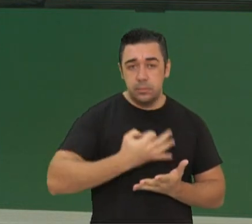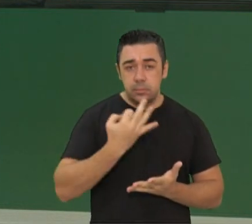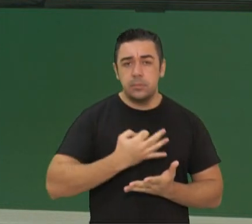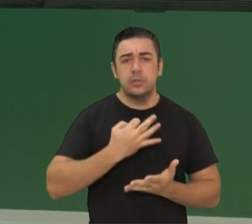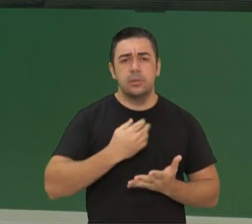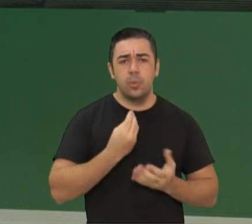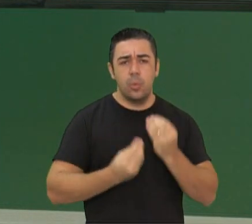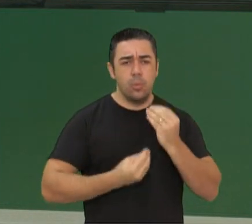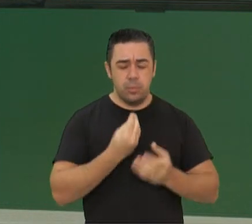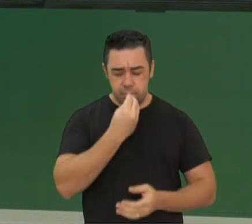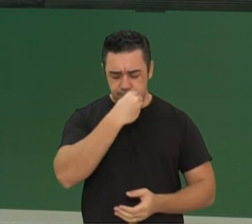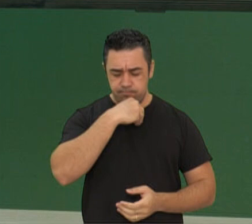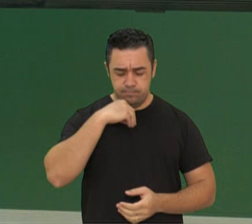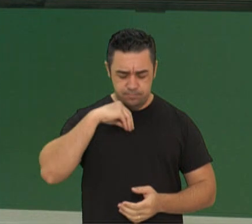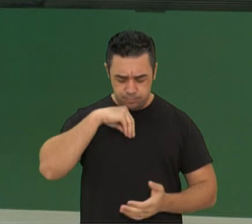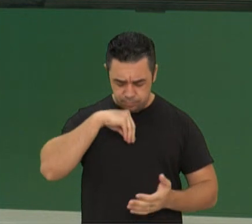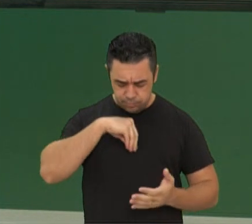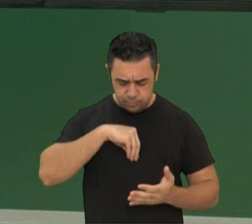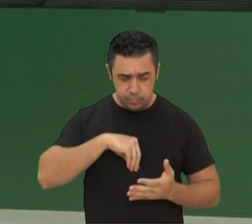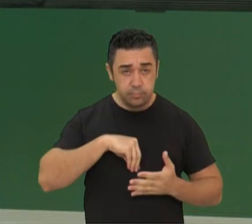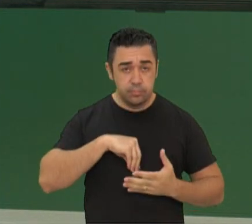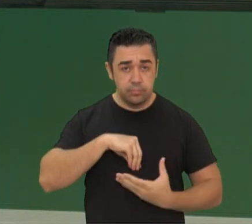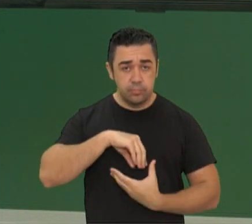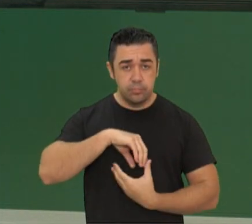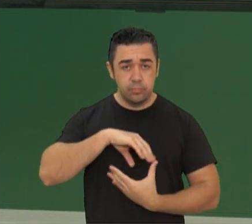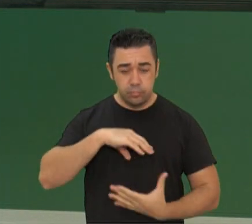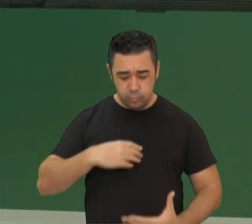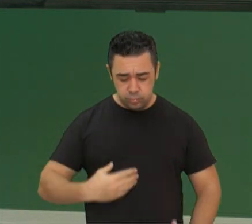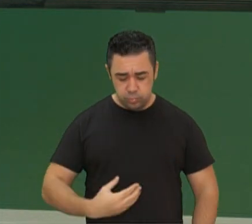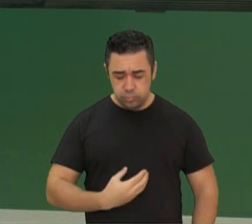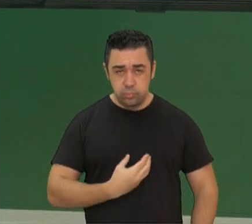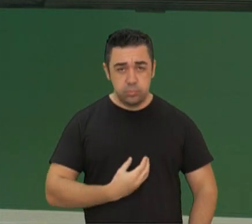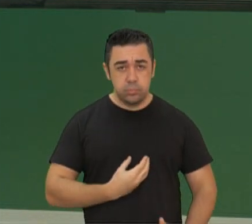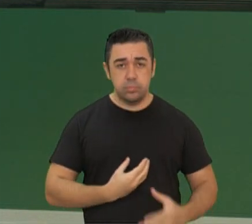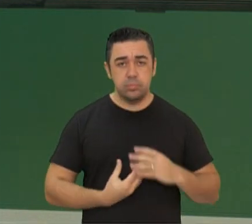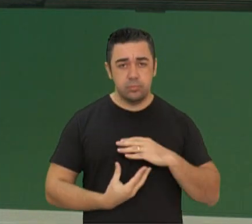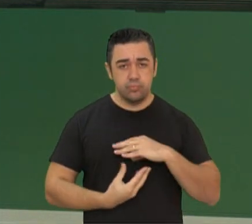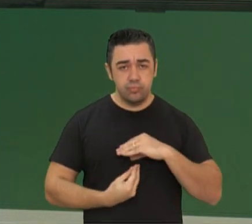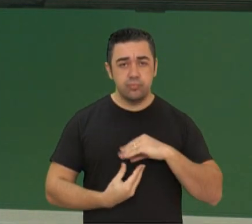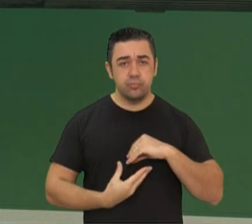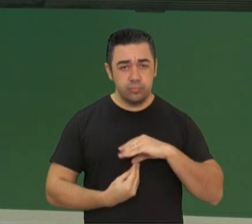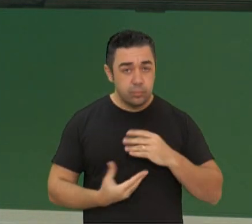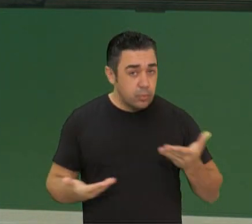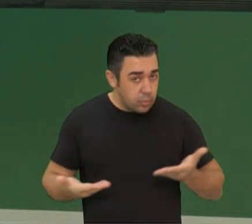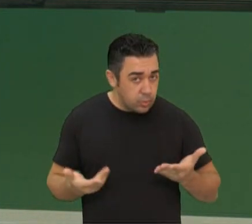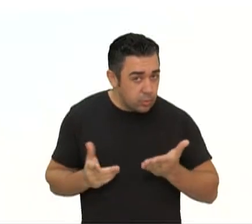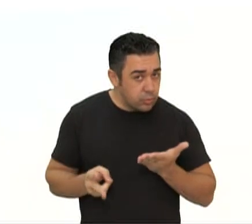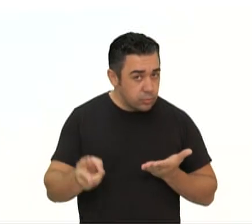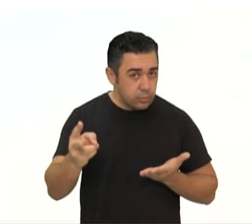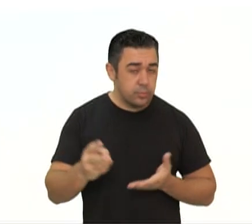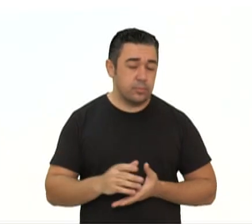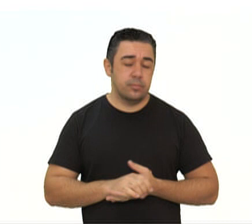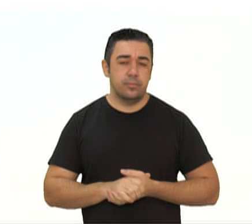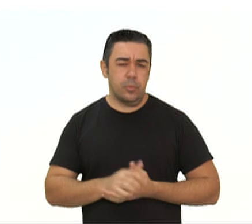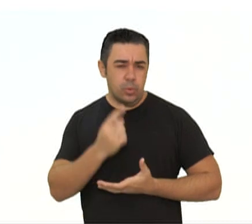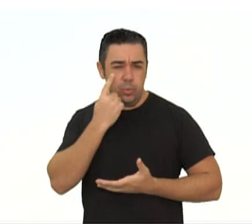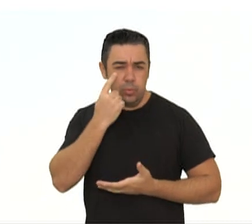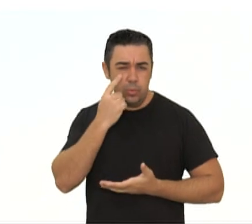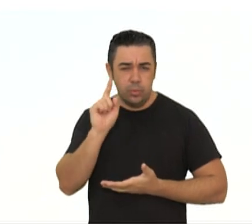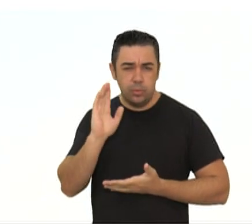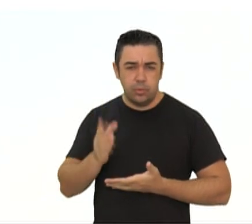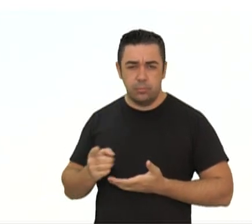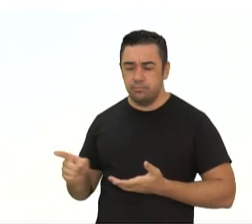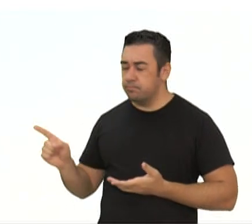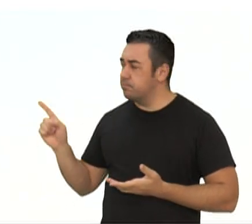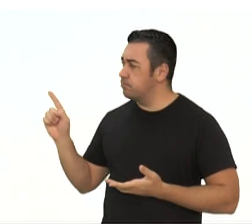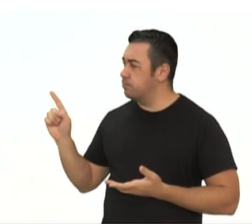aquele processo chegar no estômago. E nós vamos dar continuidade dali nesta aula, ok? Olha lá então que a gente já